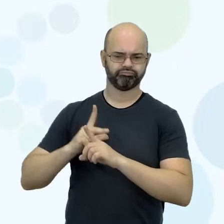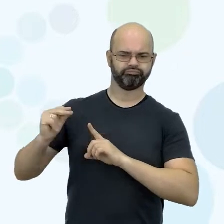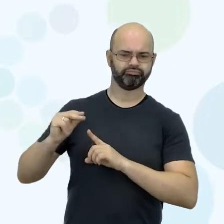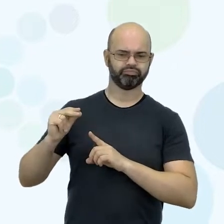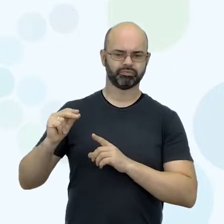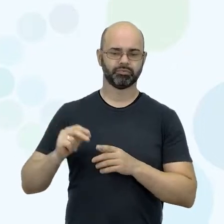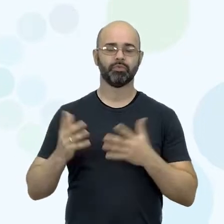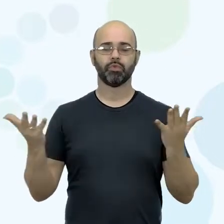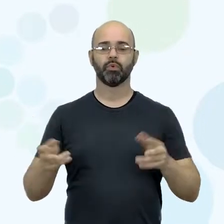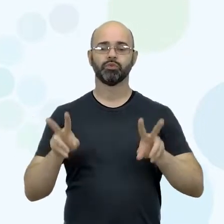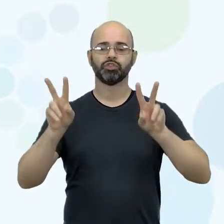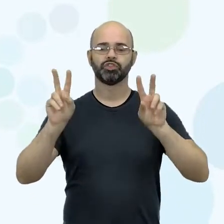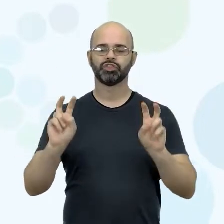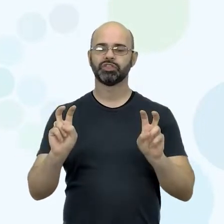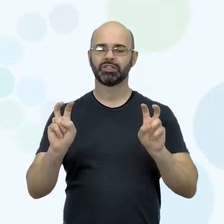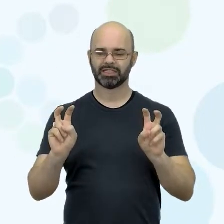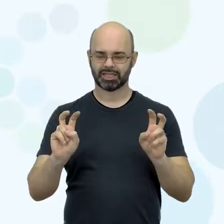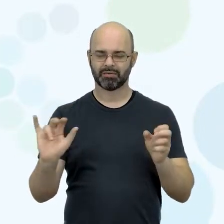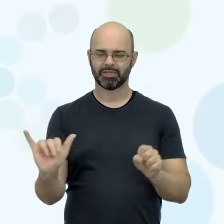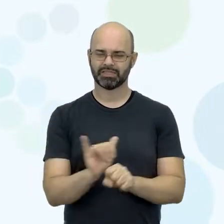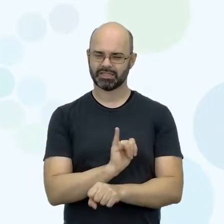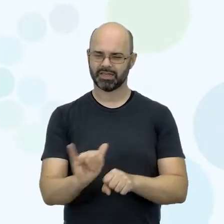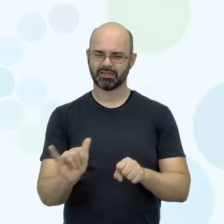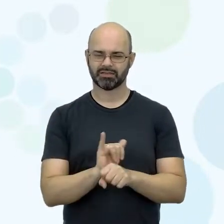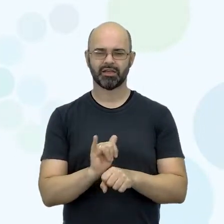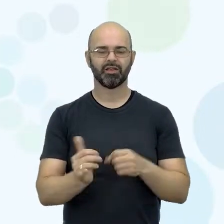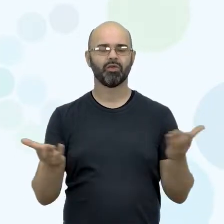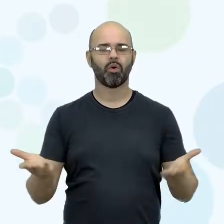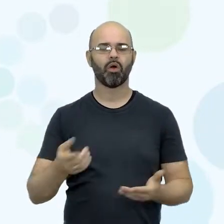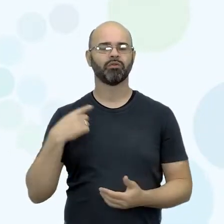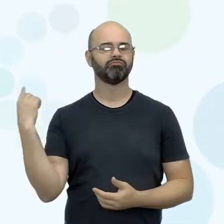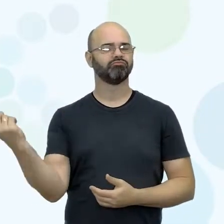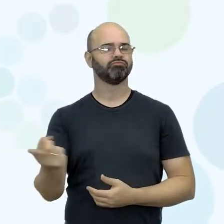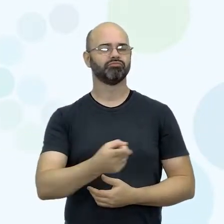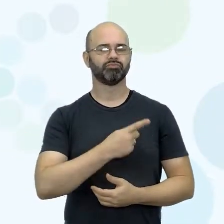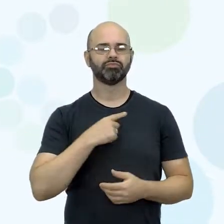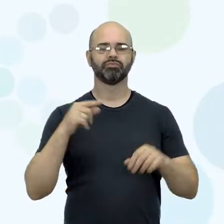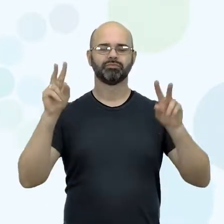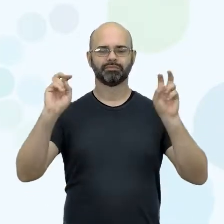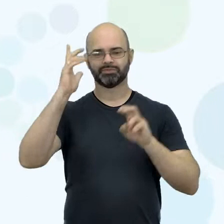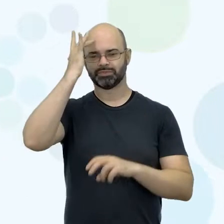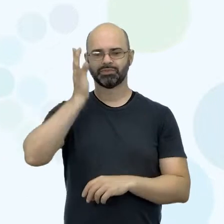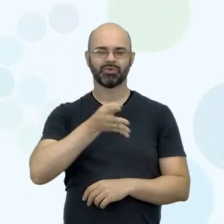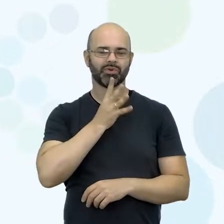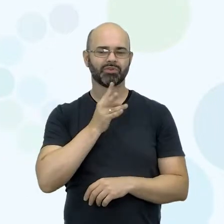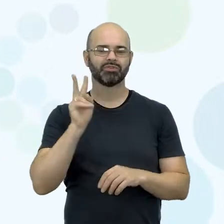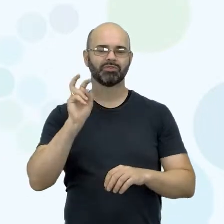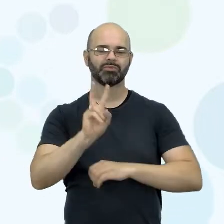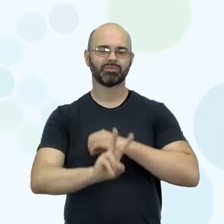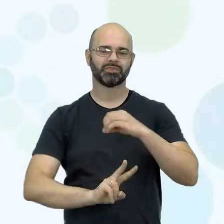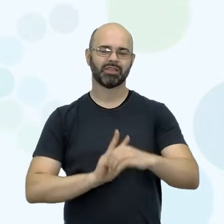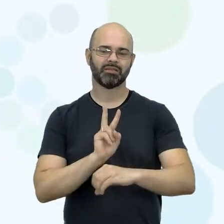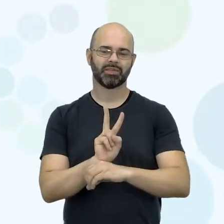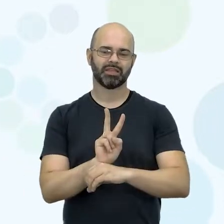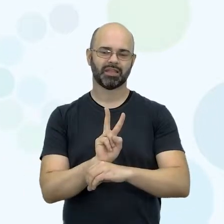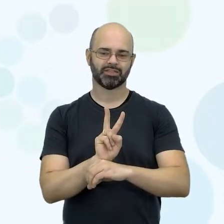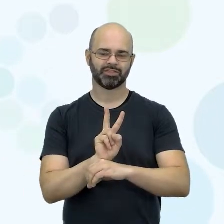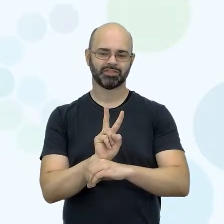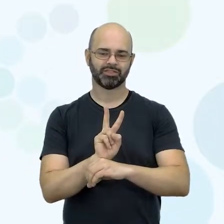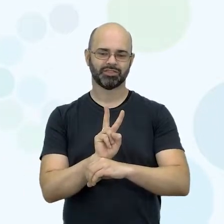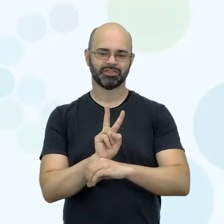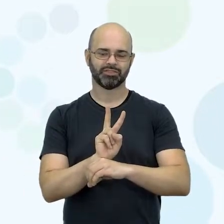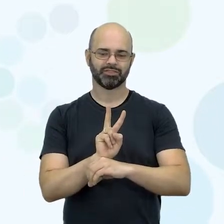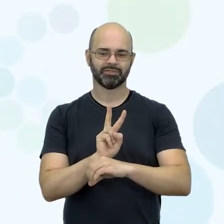estratégico, contemporâneo, inadiável, que é a questão da sustentabilidade. Eu sou